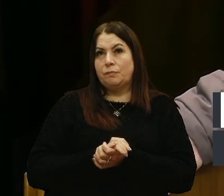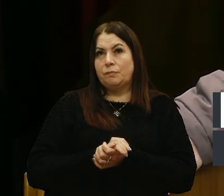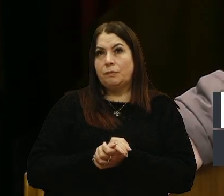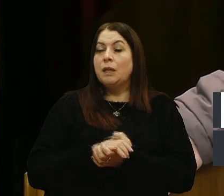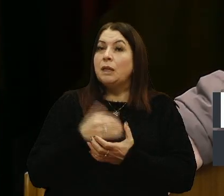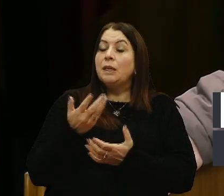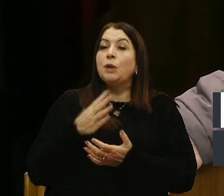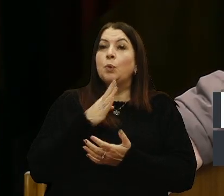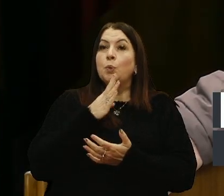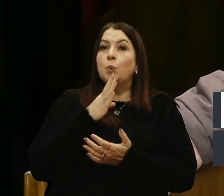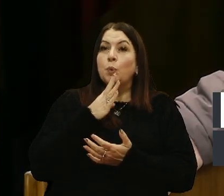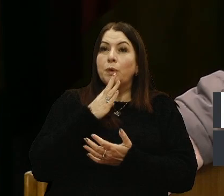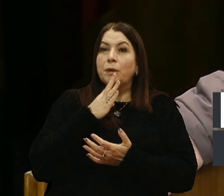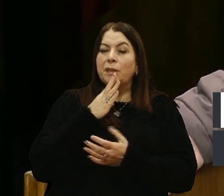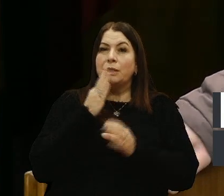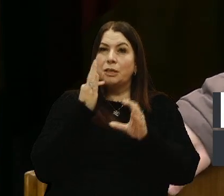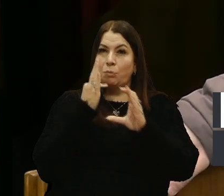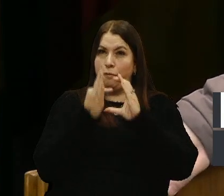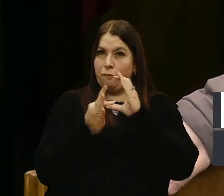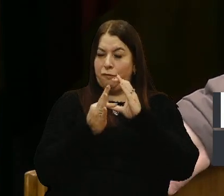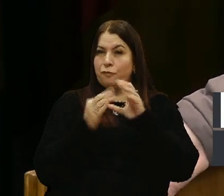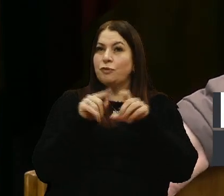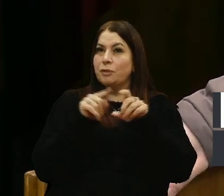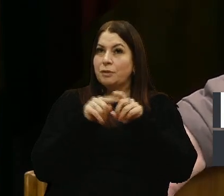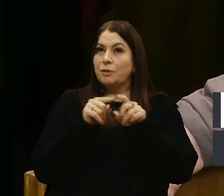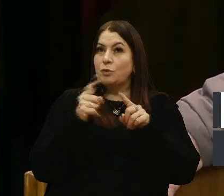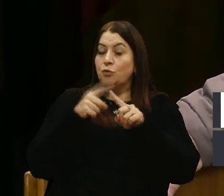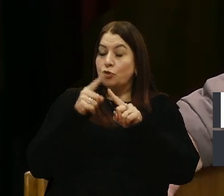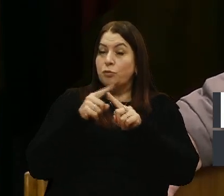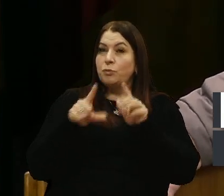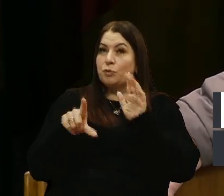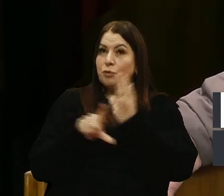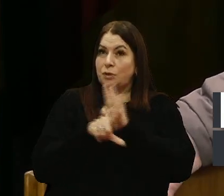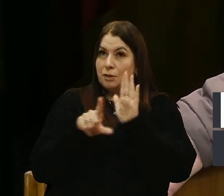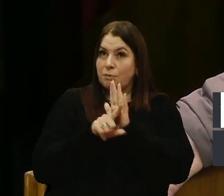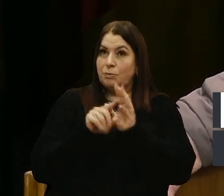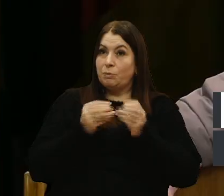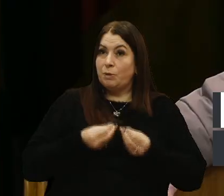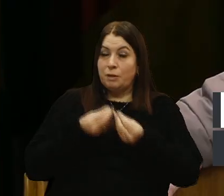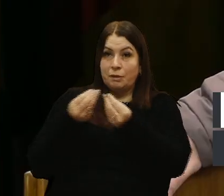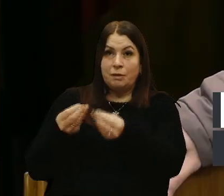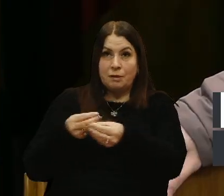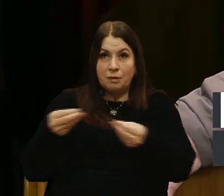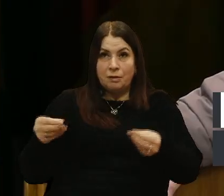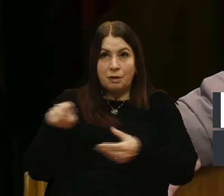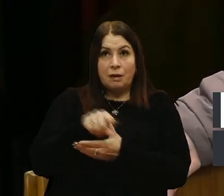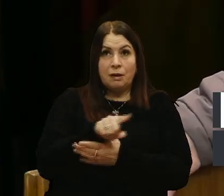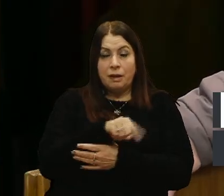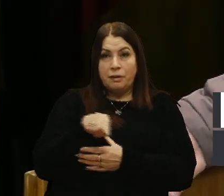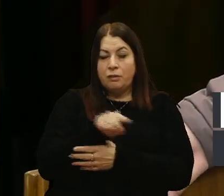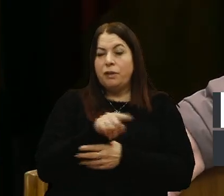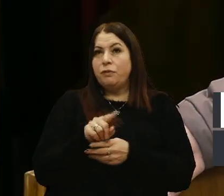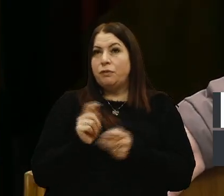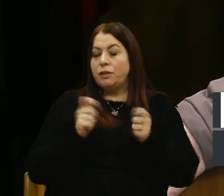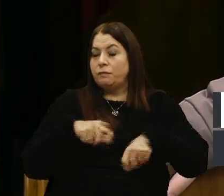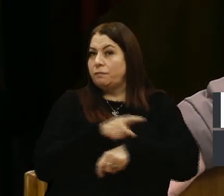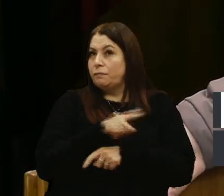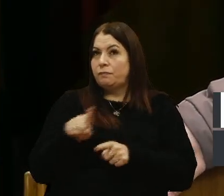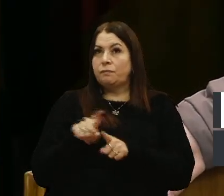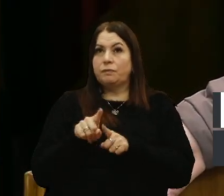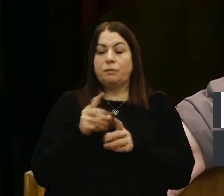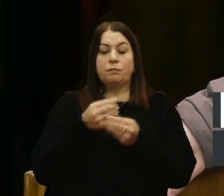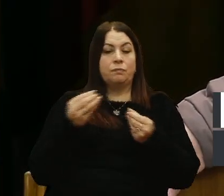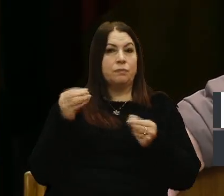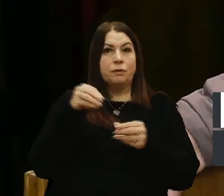Quem conhece uma fundição, o tipo da legislação estadual que promoveu a doação, a impossibilidade de instalação de